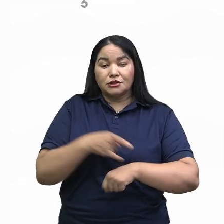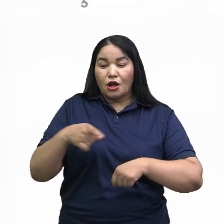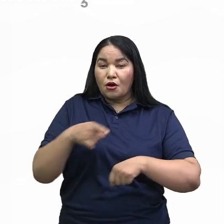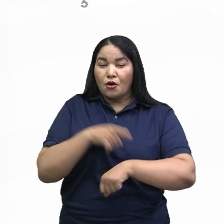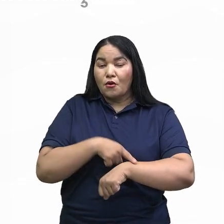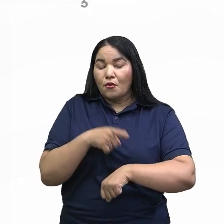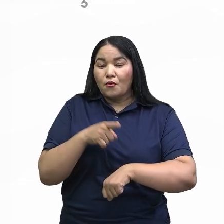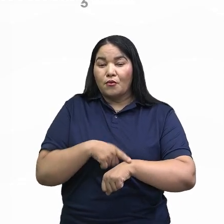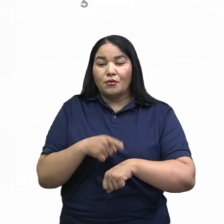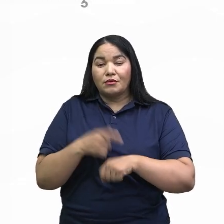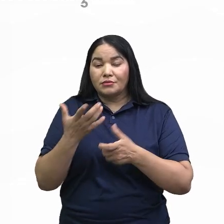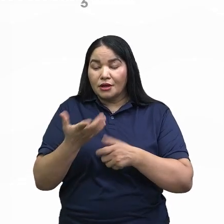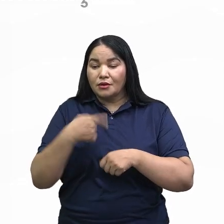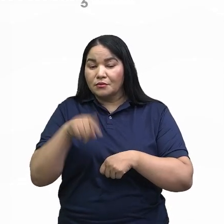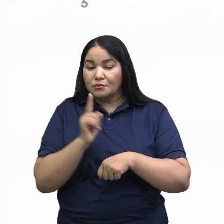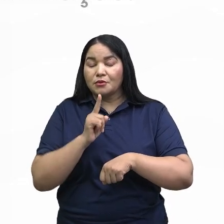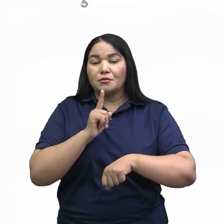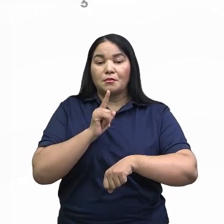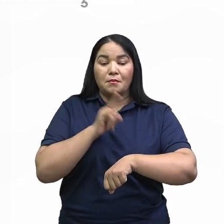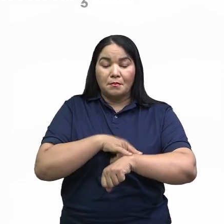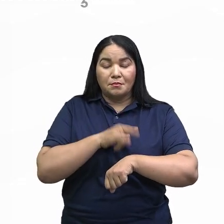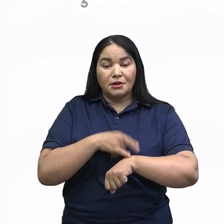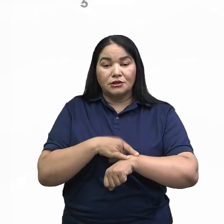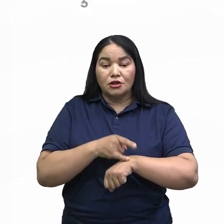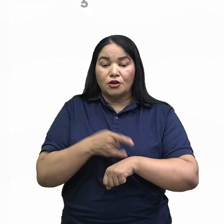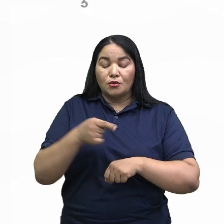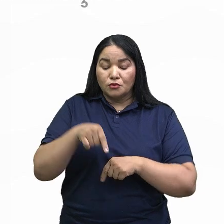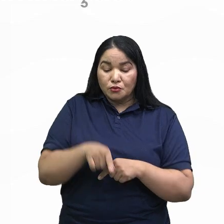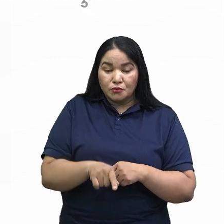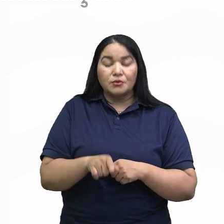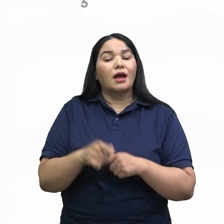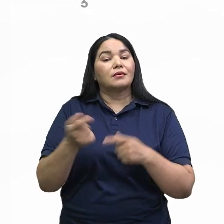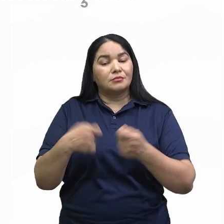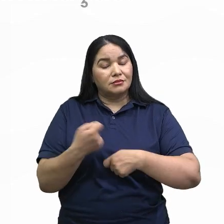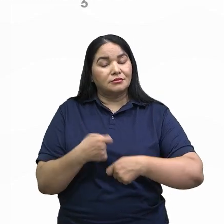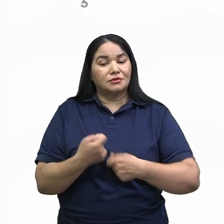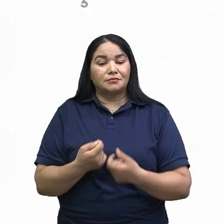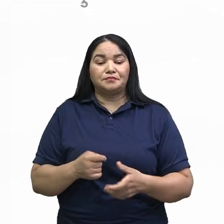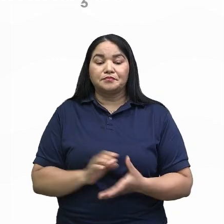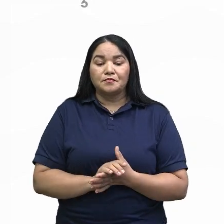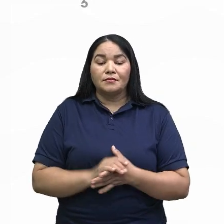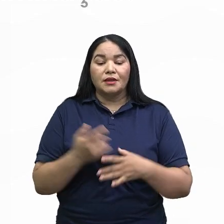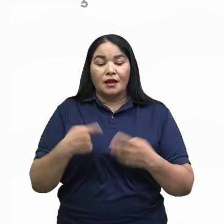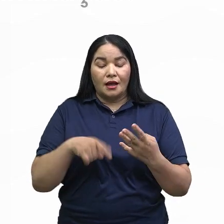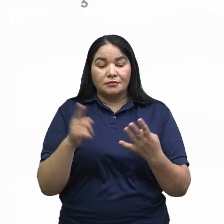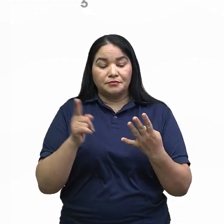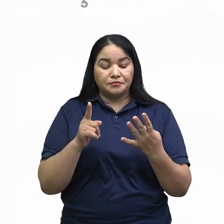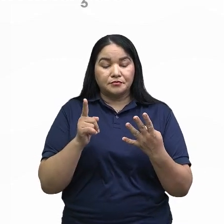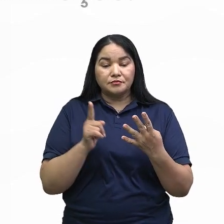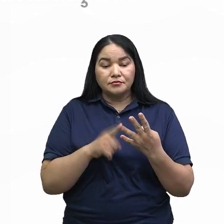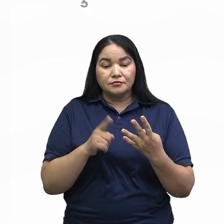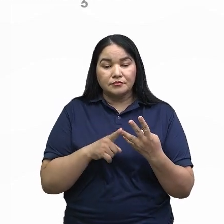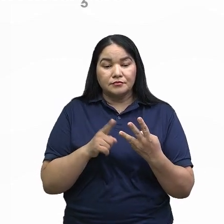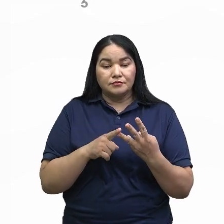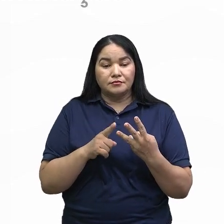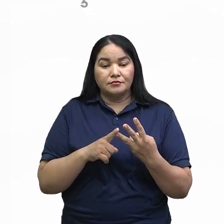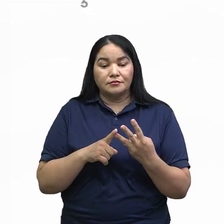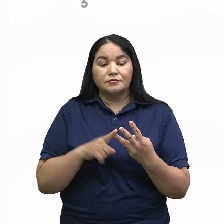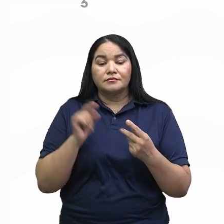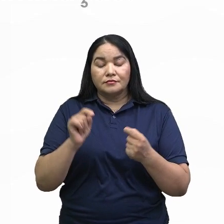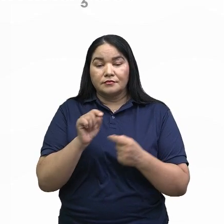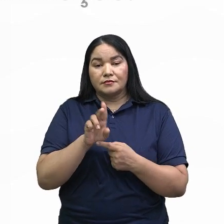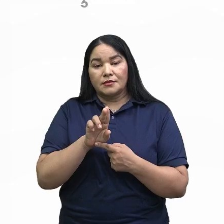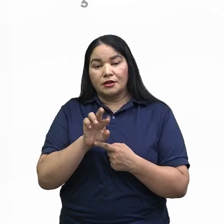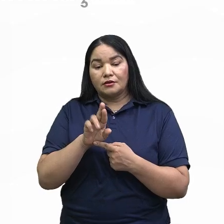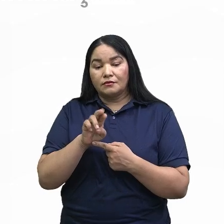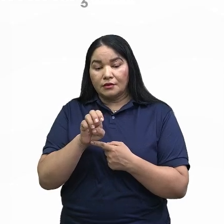sente vontade de fazer xixi, de urinar, ela vai estar ali armazenando. E a uretra, ela vai levar a urina